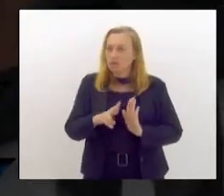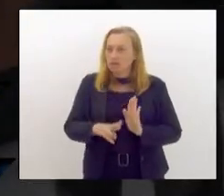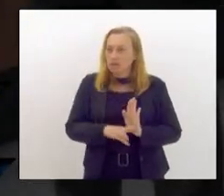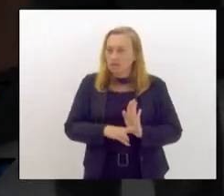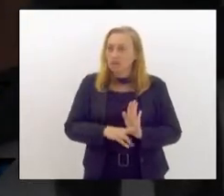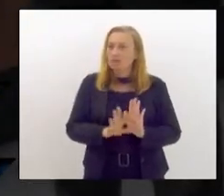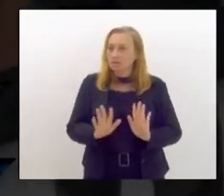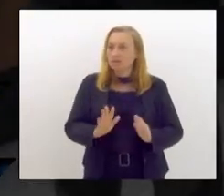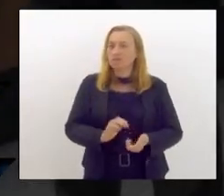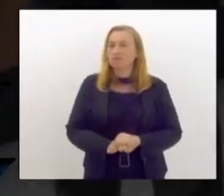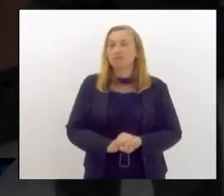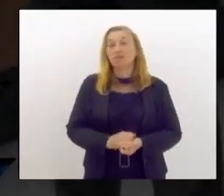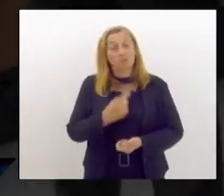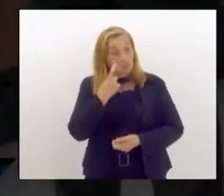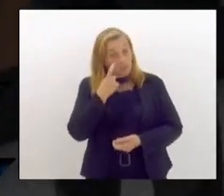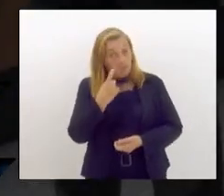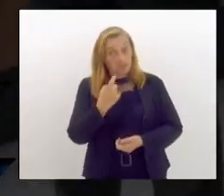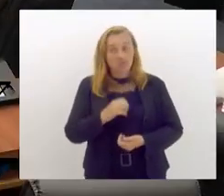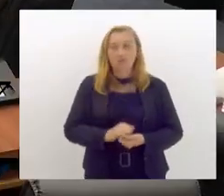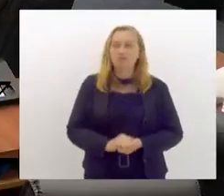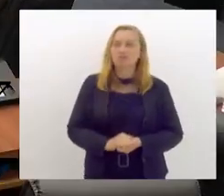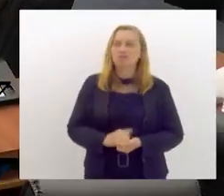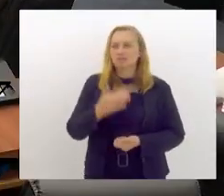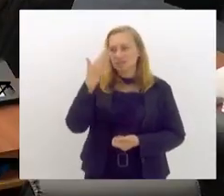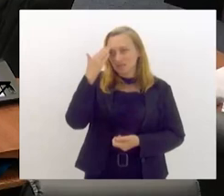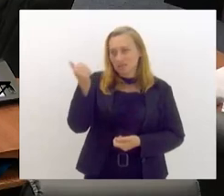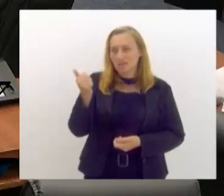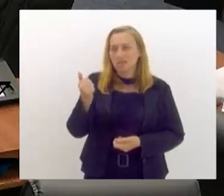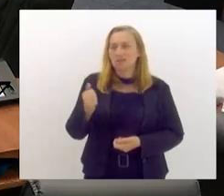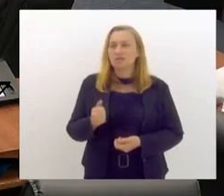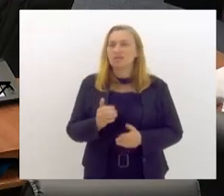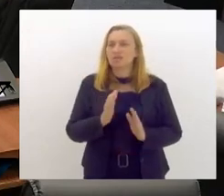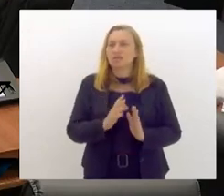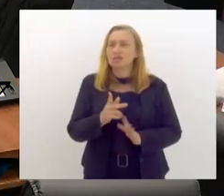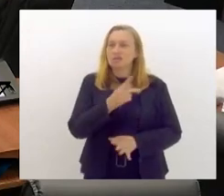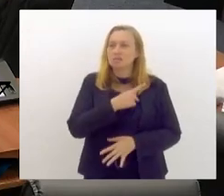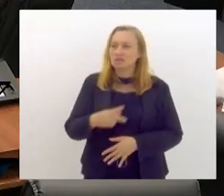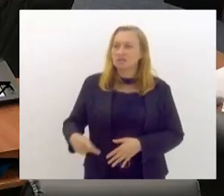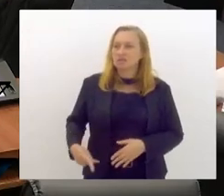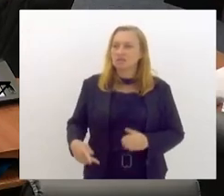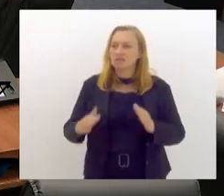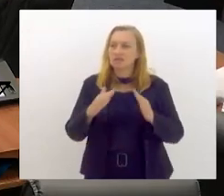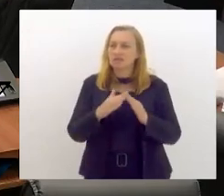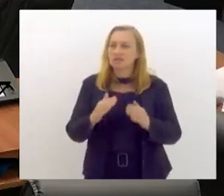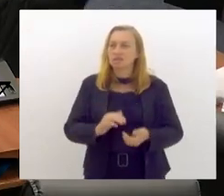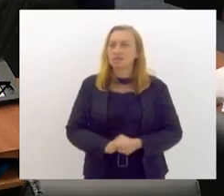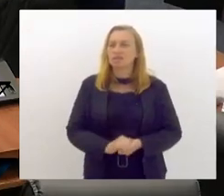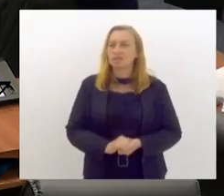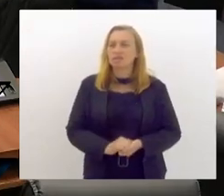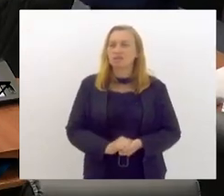questão. E pelo que eu saiba, quem preside os trabalhos é o presidente da casa.